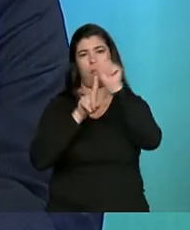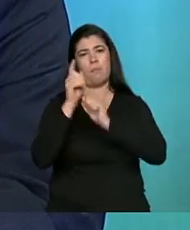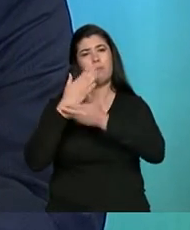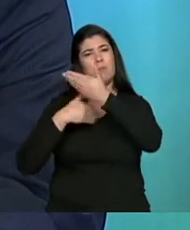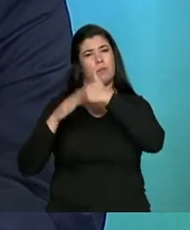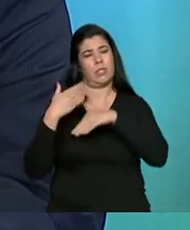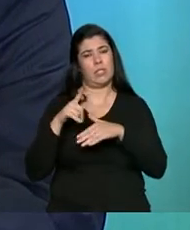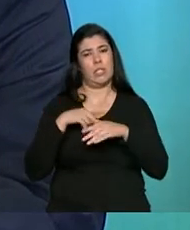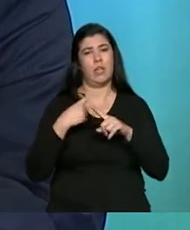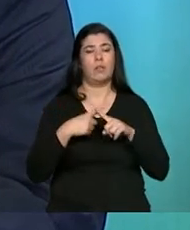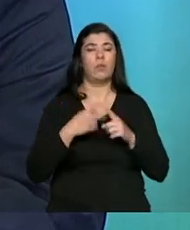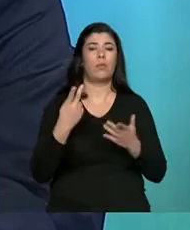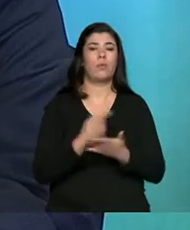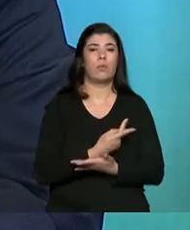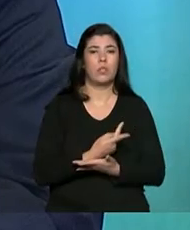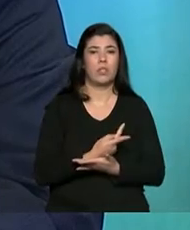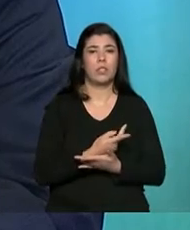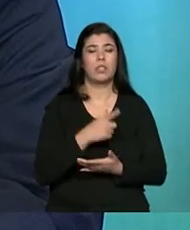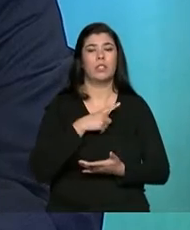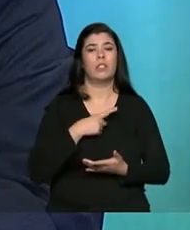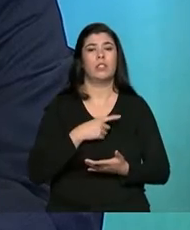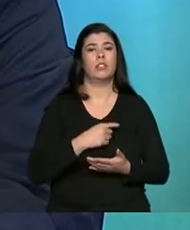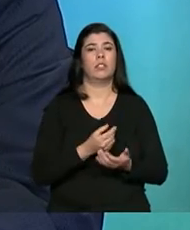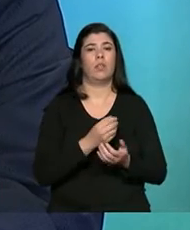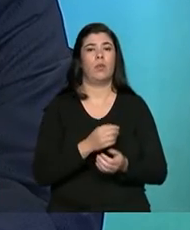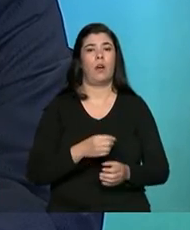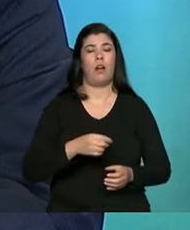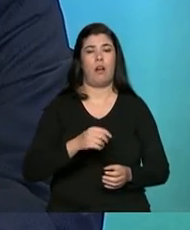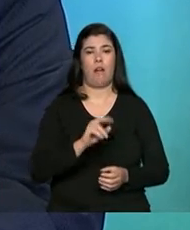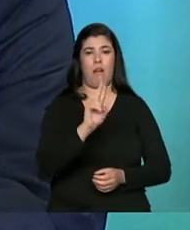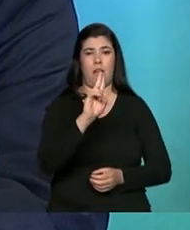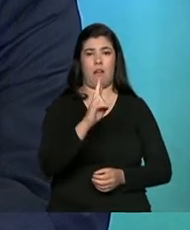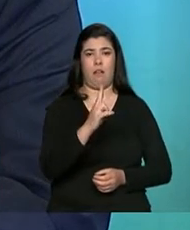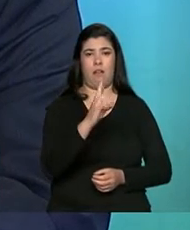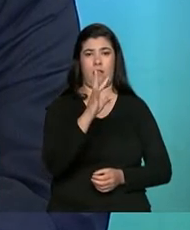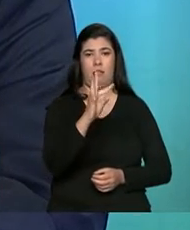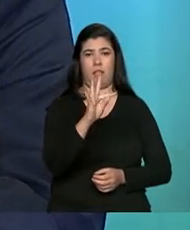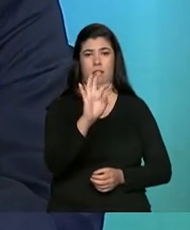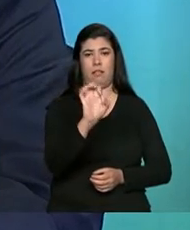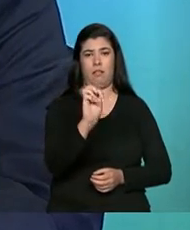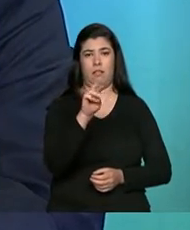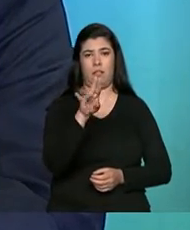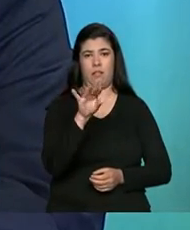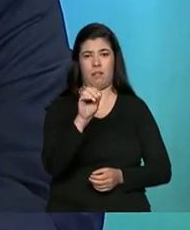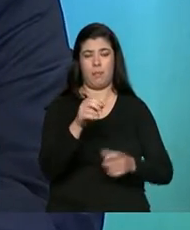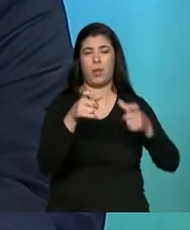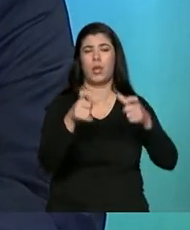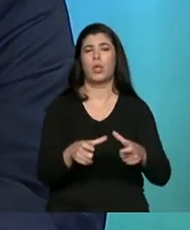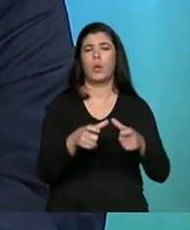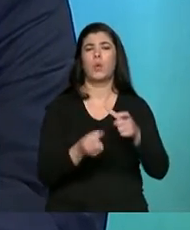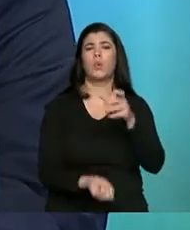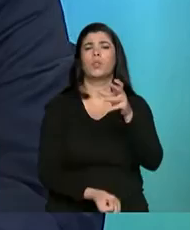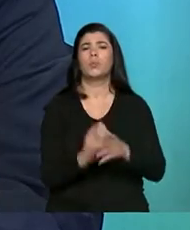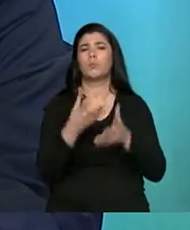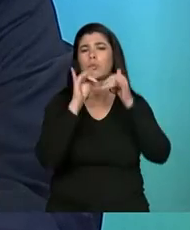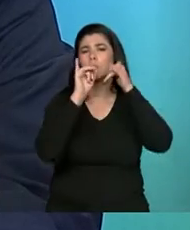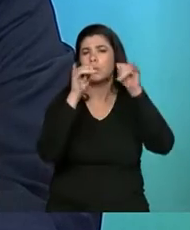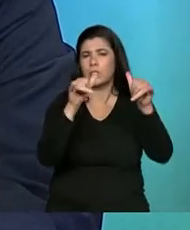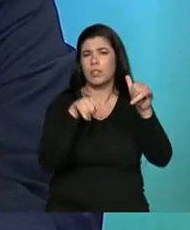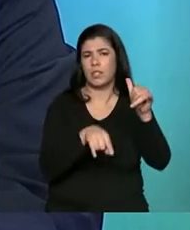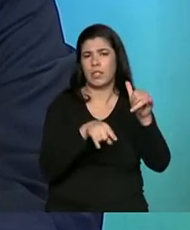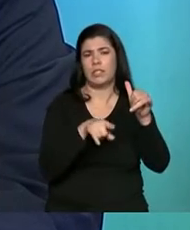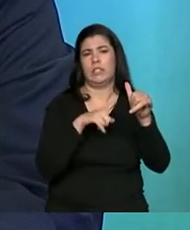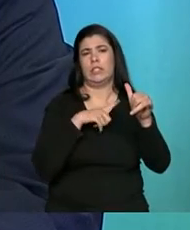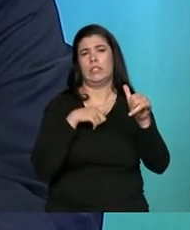e inclusive de baixo despacho de térmicas fora da ordem do mérito o que impactou